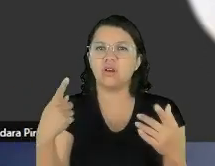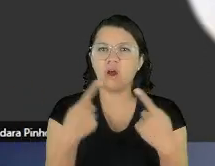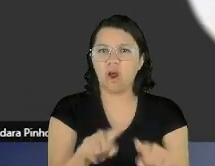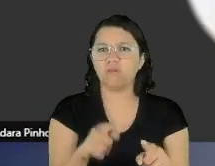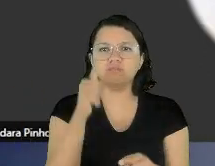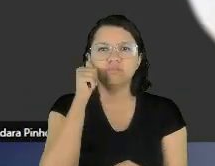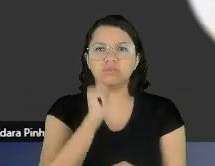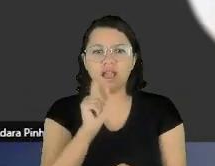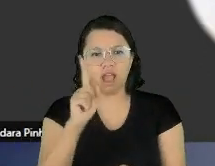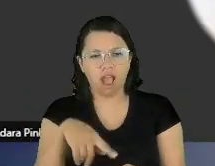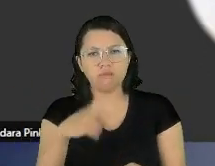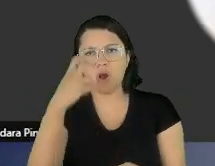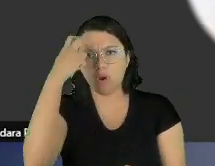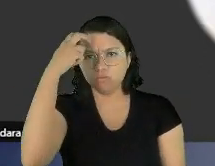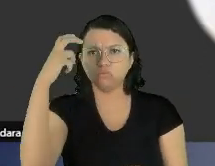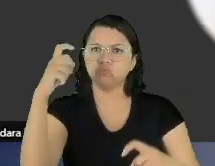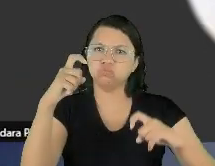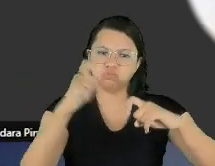estupro e